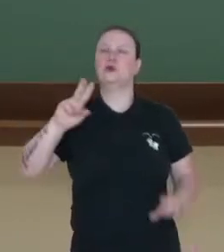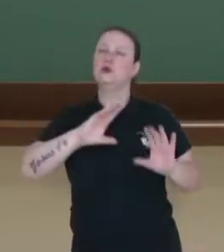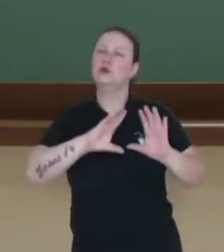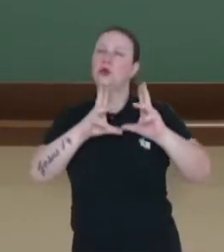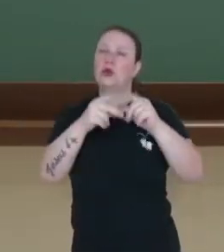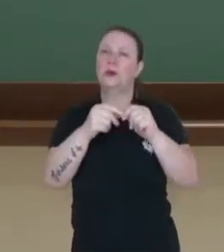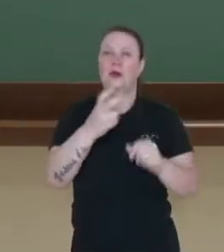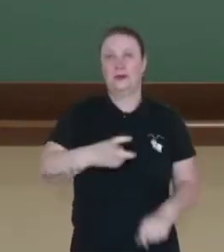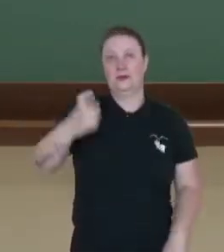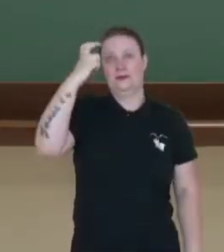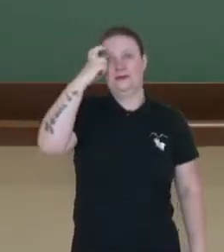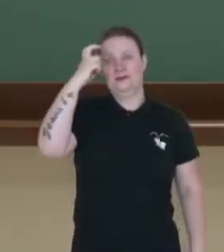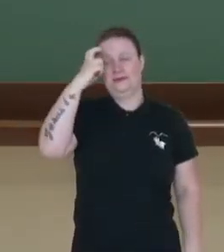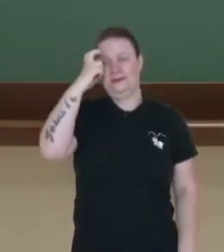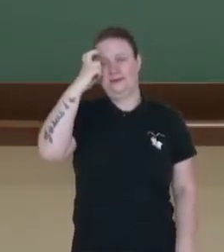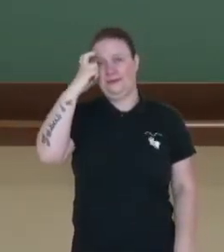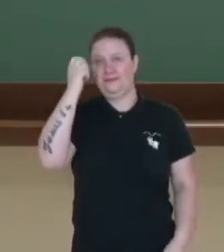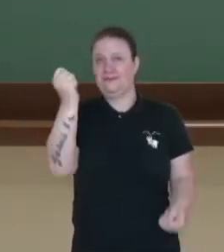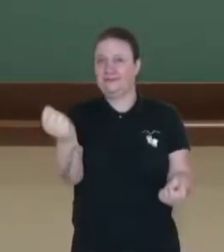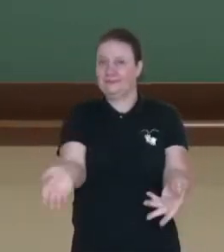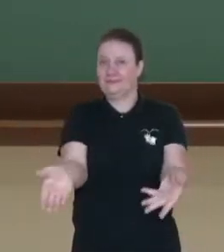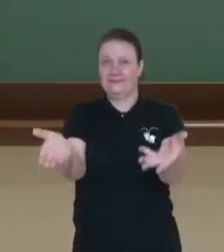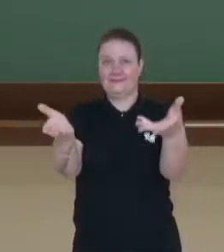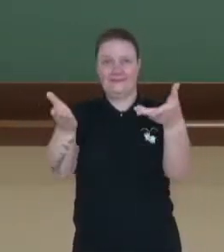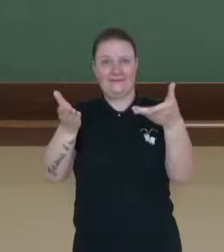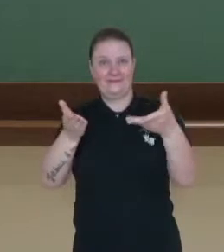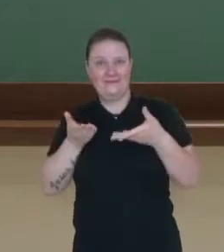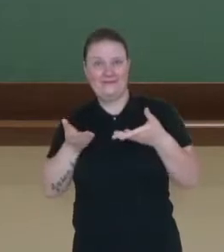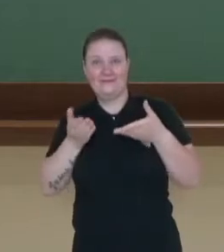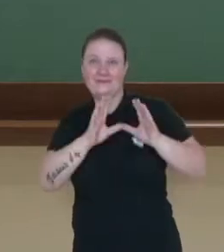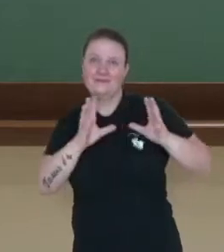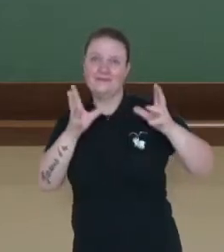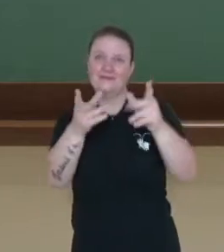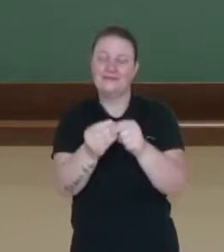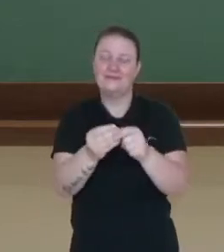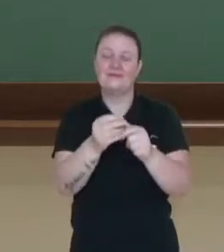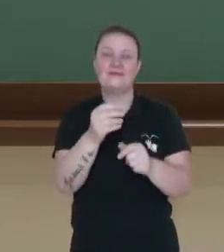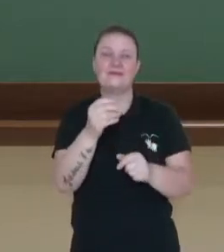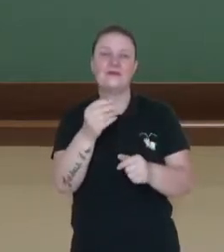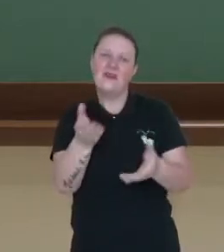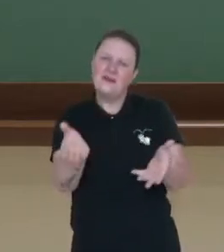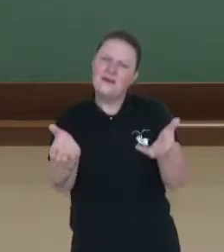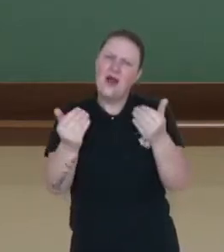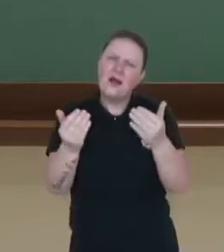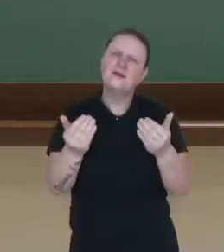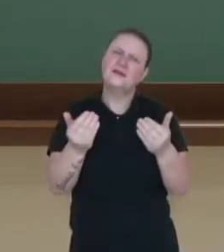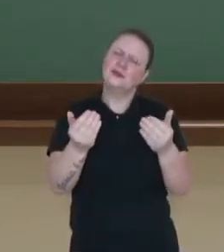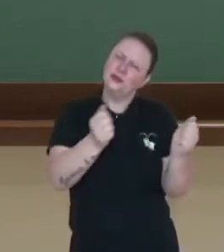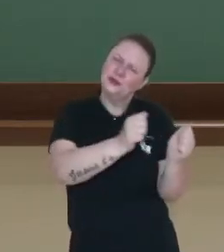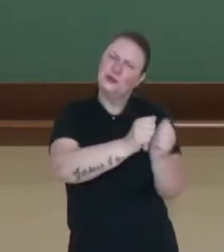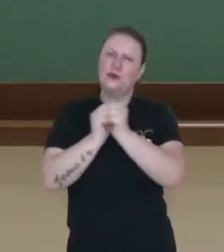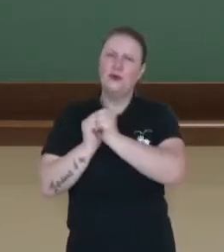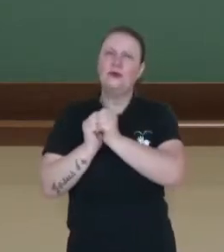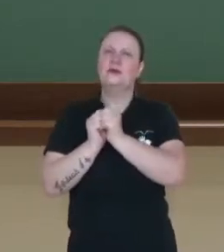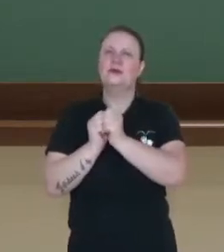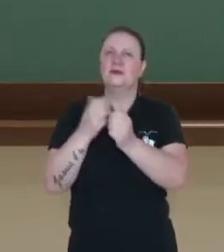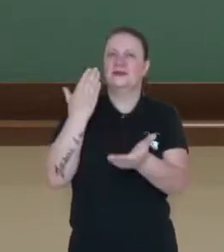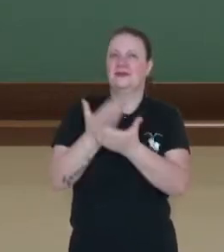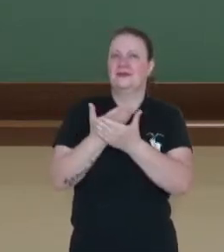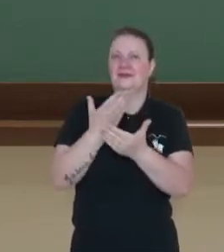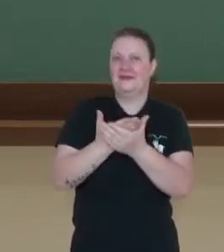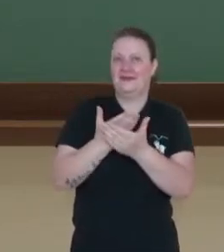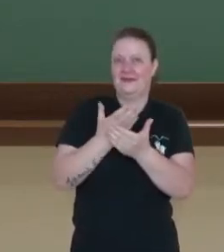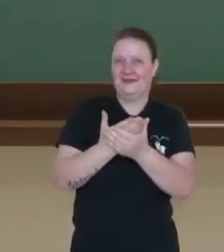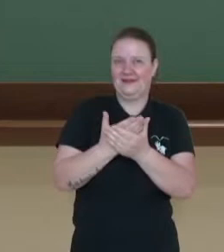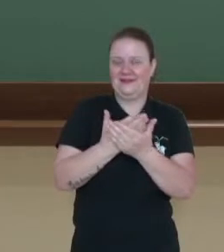nossa cultura. Esse é o convite que nós fazemos para que você venha, né, esse percurso com a gente pela